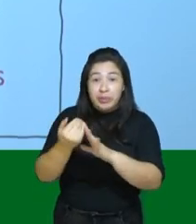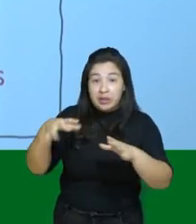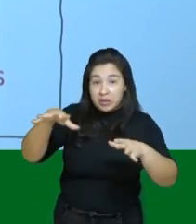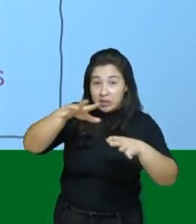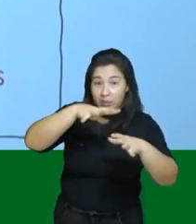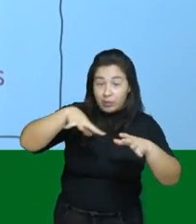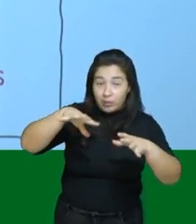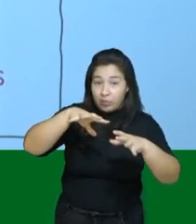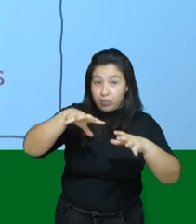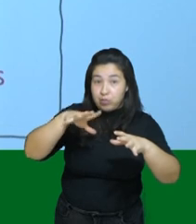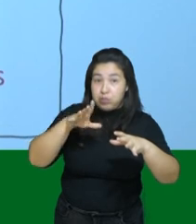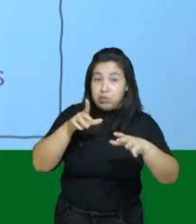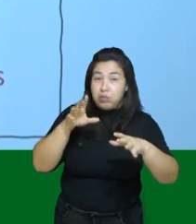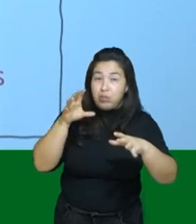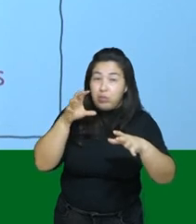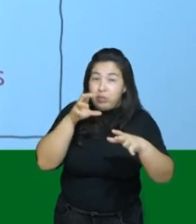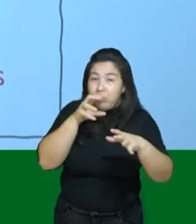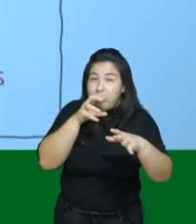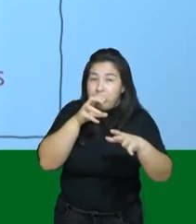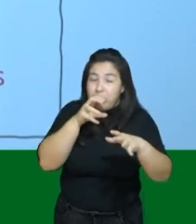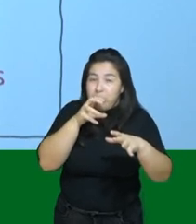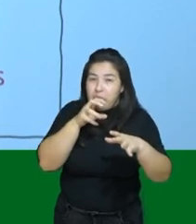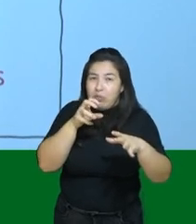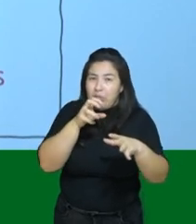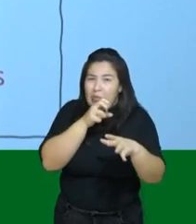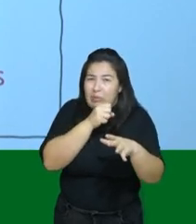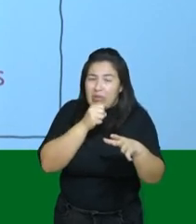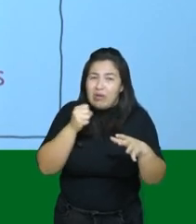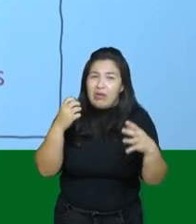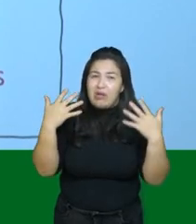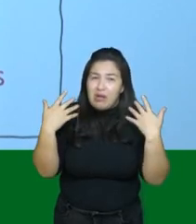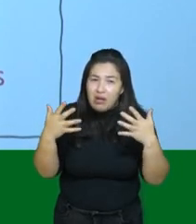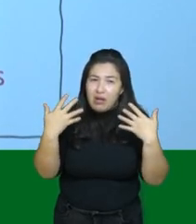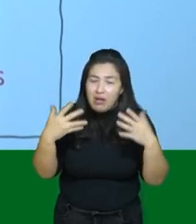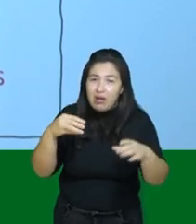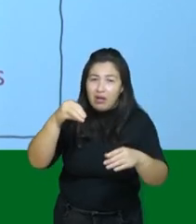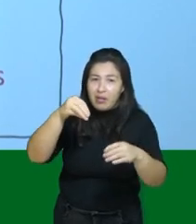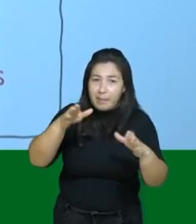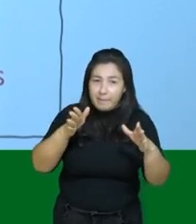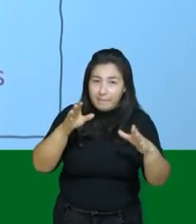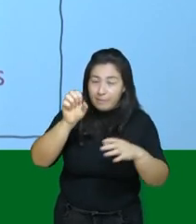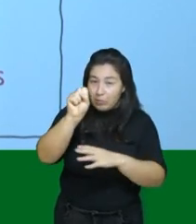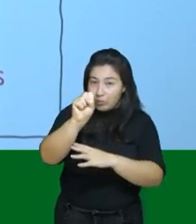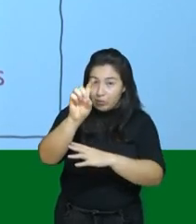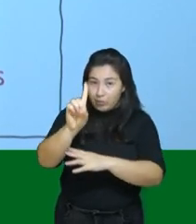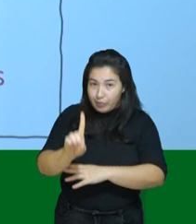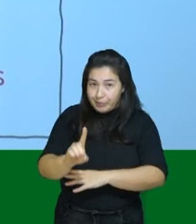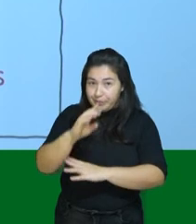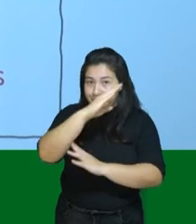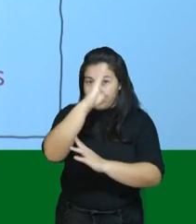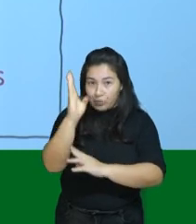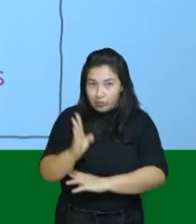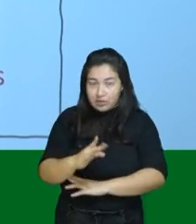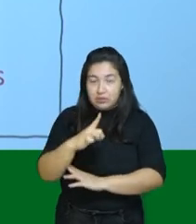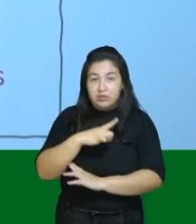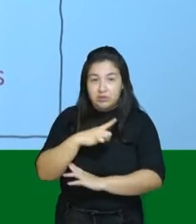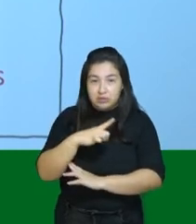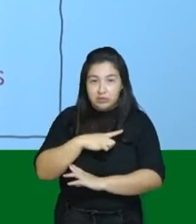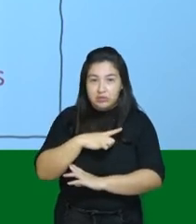essa massa de ar quente que fica no centro sul do sudeste do Brasil se expandindo, então a gente